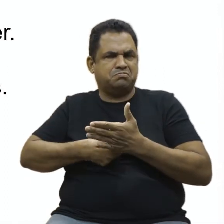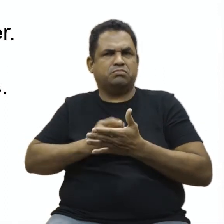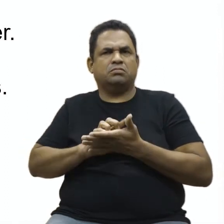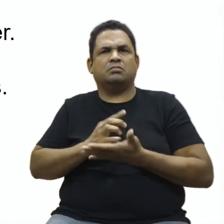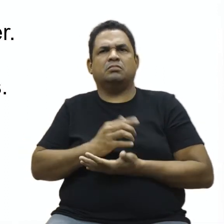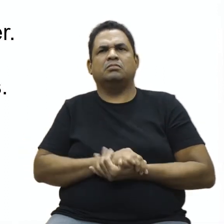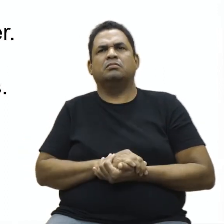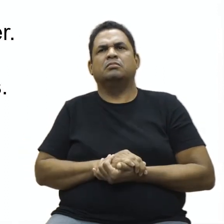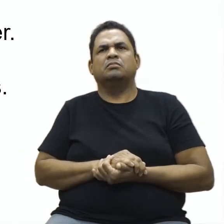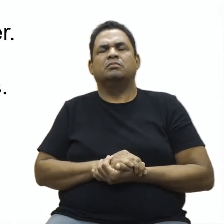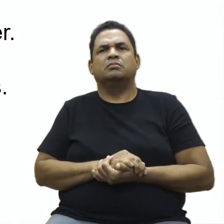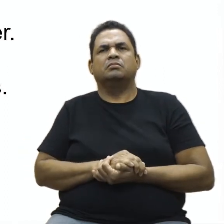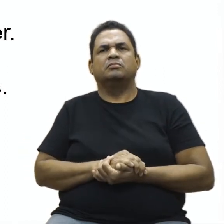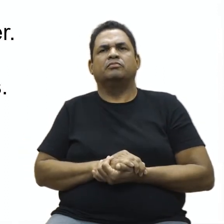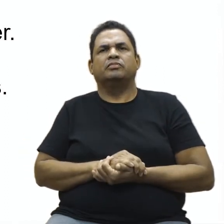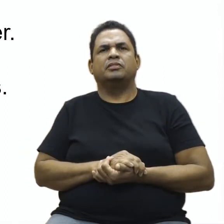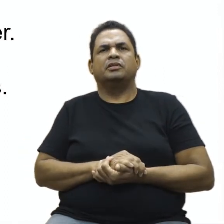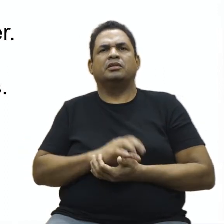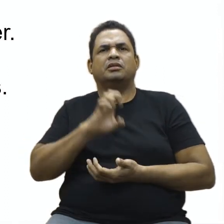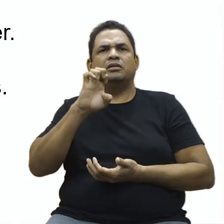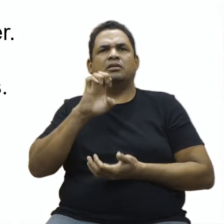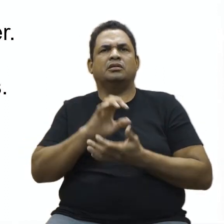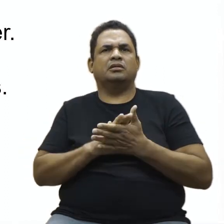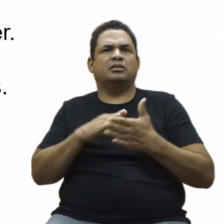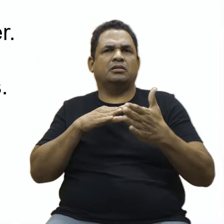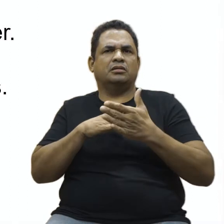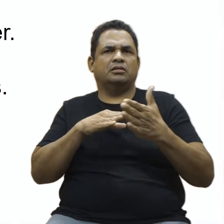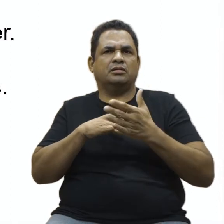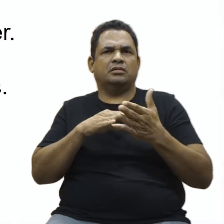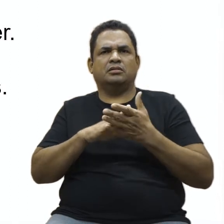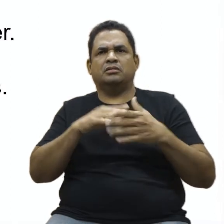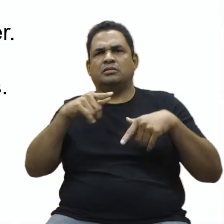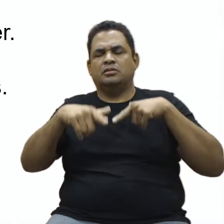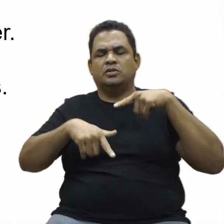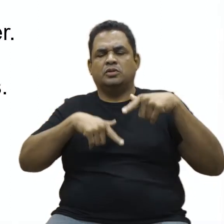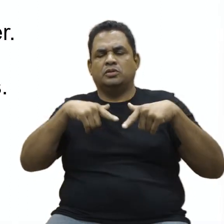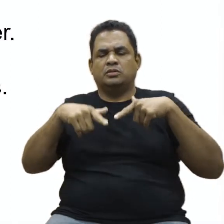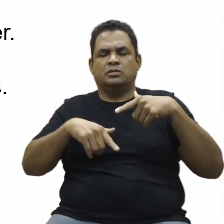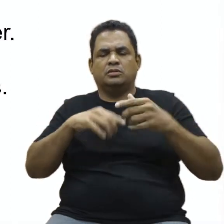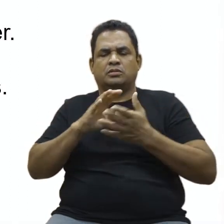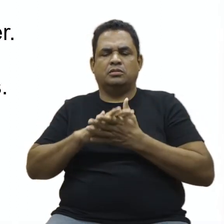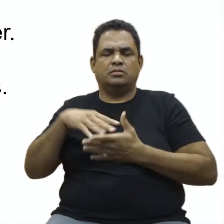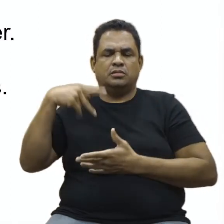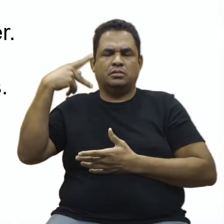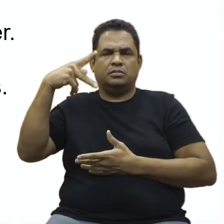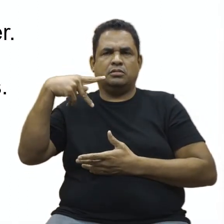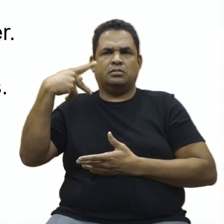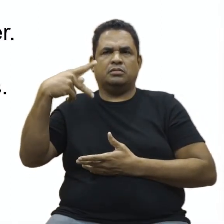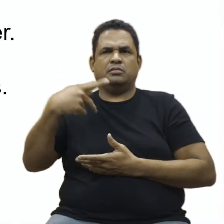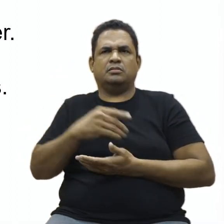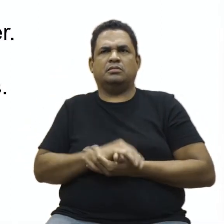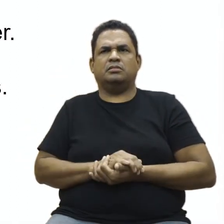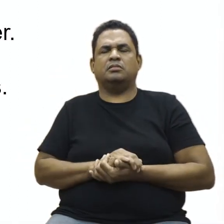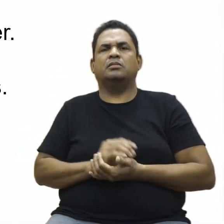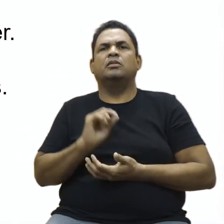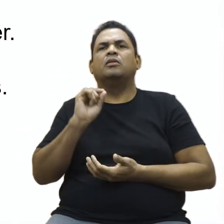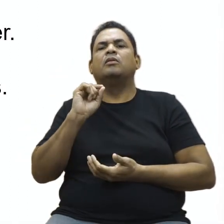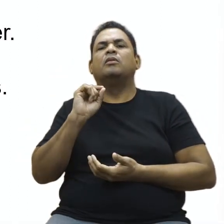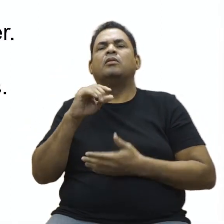isso, gente? Ou a letra E, restringir a atuação do parlamento, que seria,